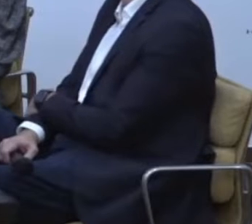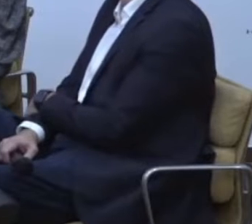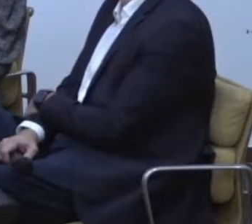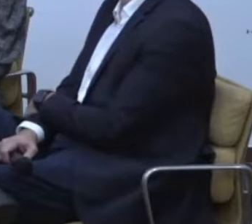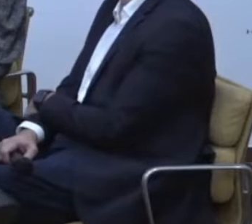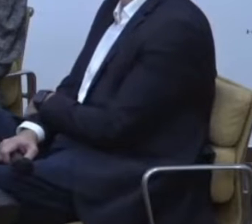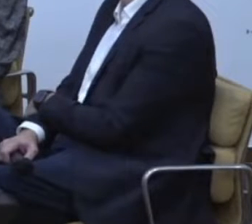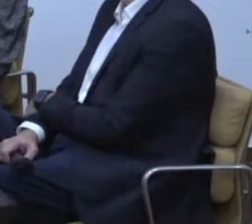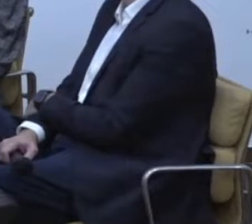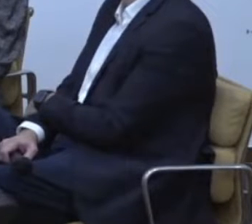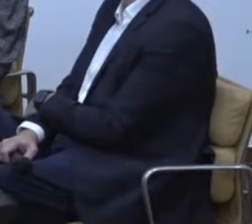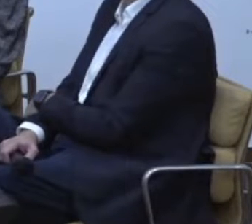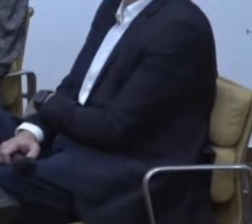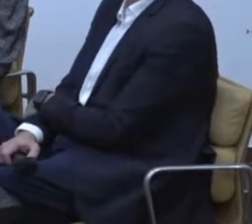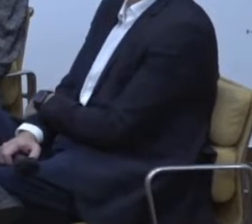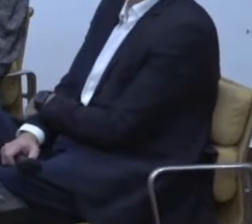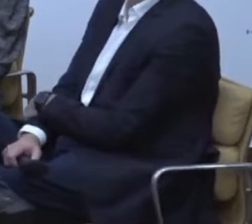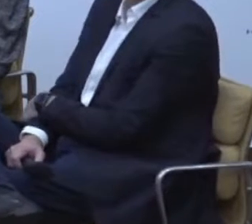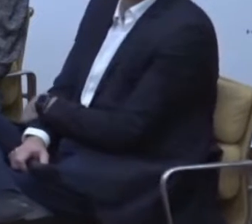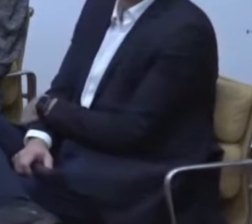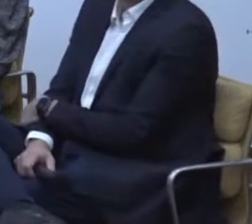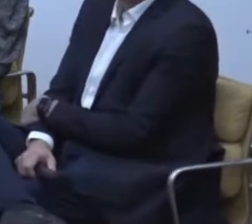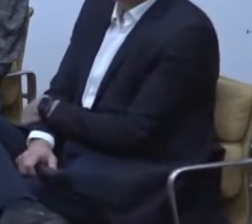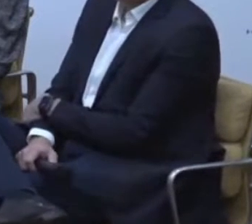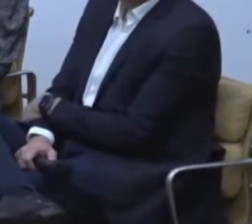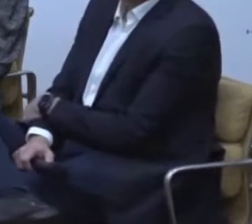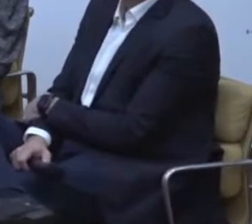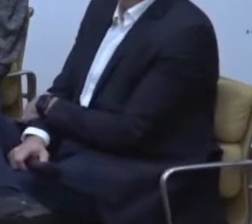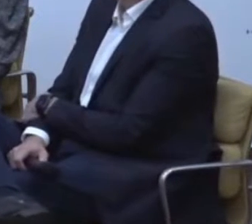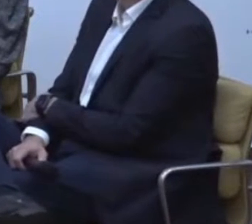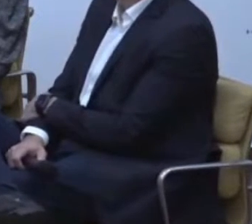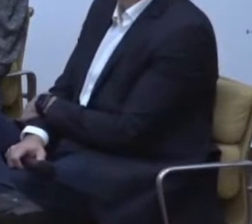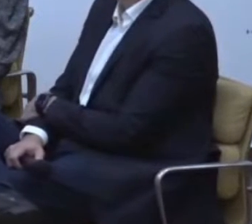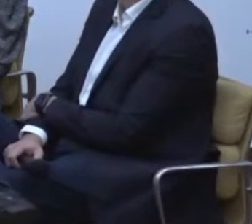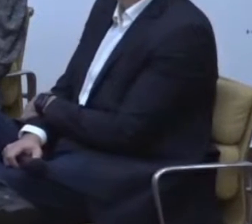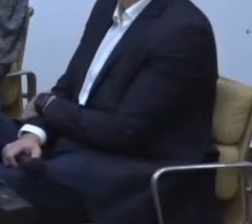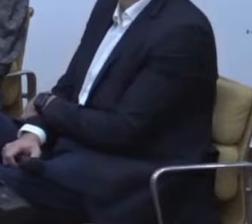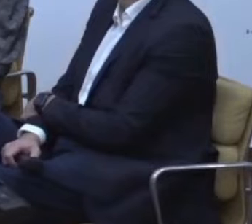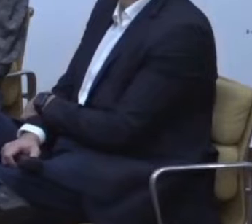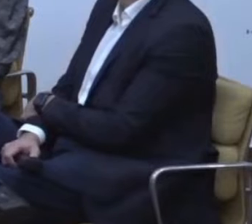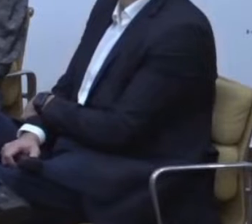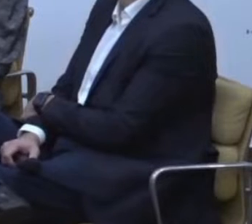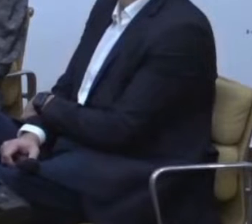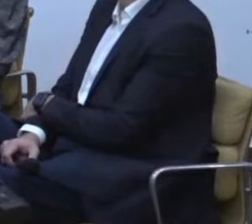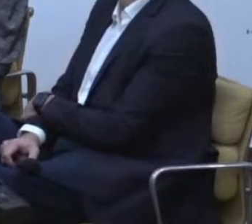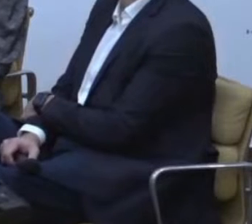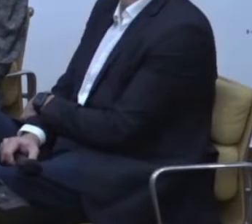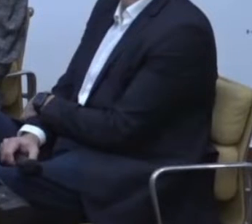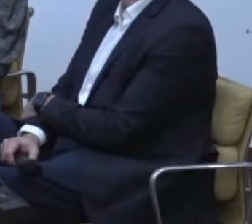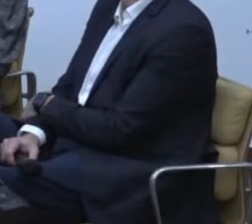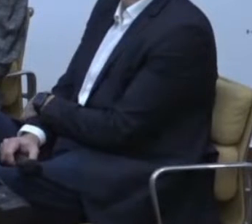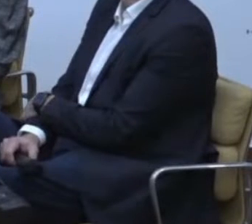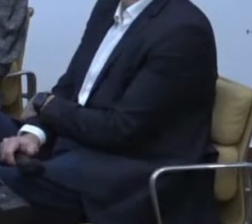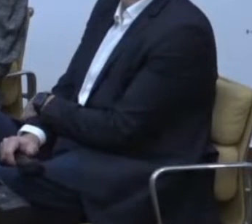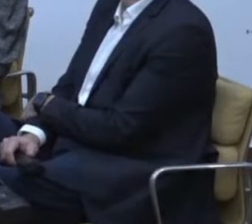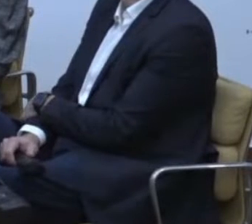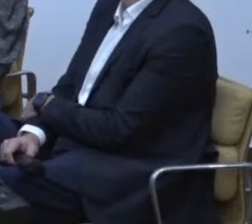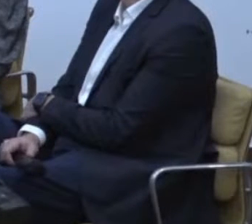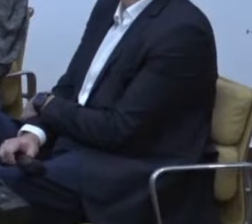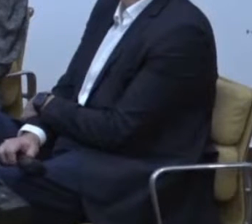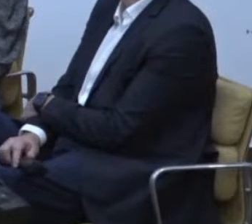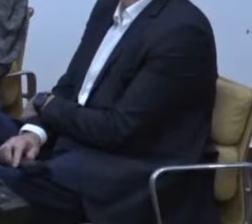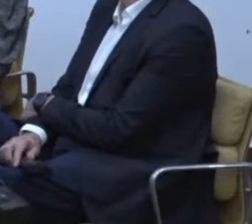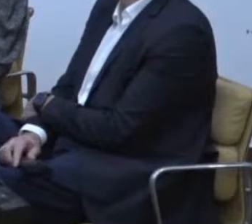mesa de encerramento, mas tem mais à tarde. Tá? Não encerra totalmente, não. Essa mesa que tem um tema, né? Que